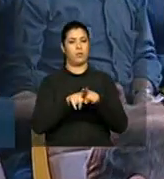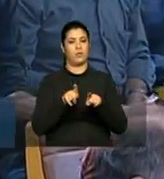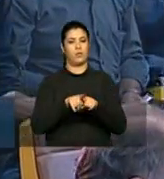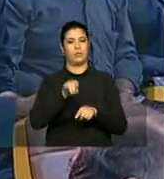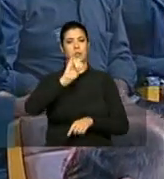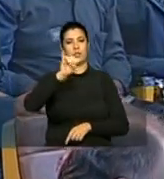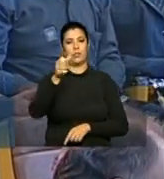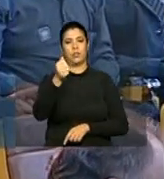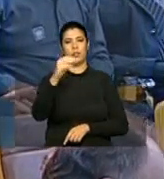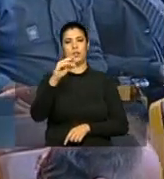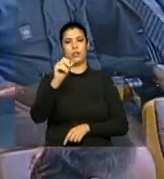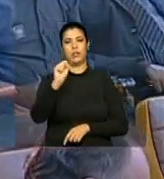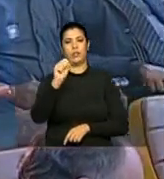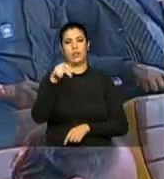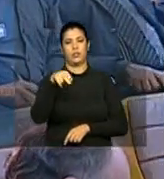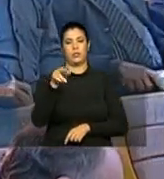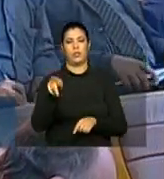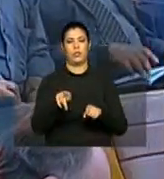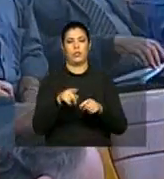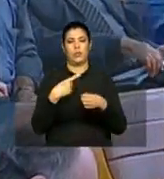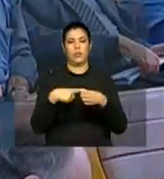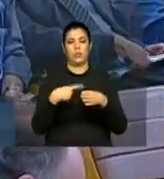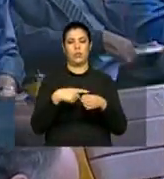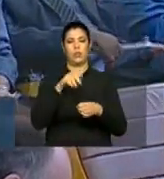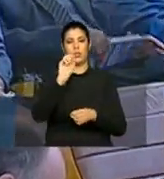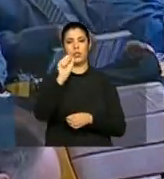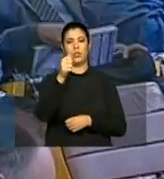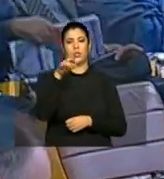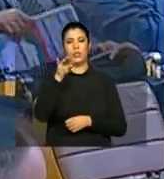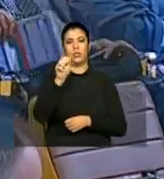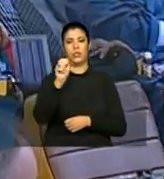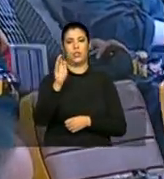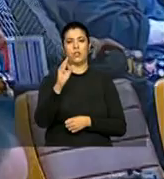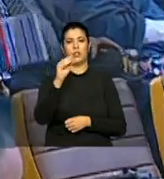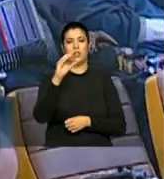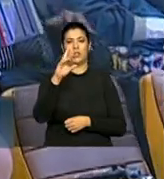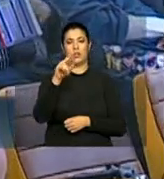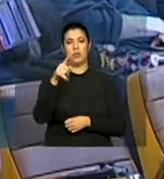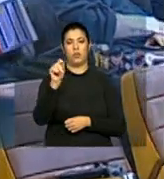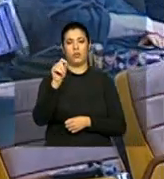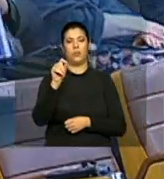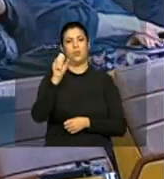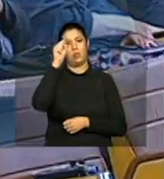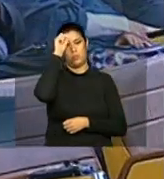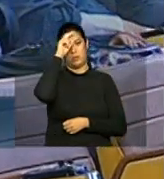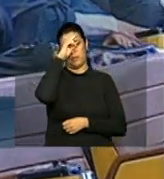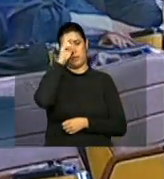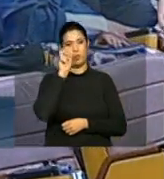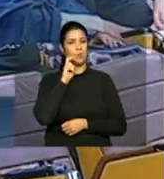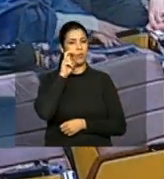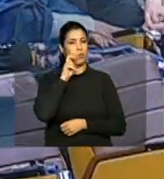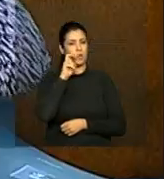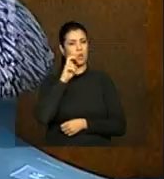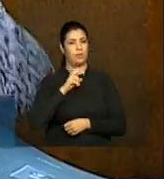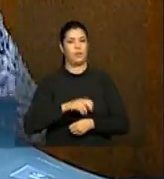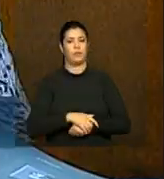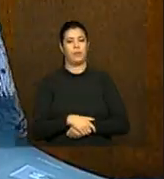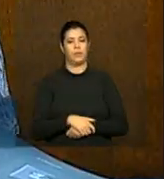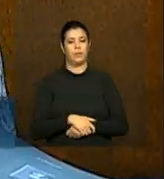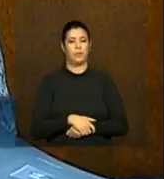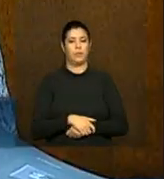Jackson de Santa Cruz Bezerra, prefeito de Afonso Bezerra, eh, no Rio Grande do Norte.